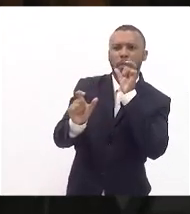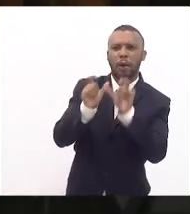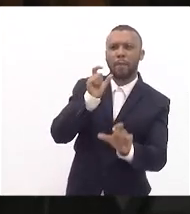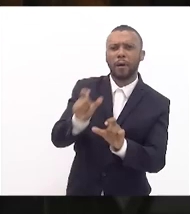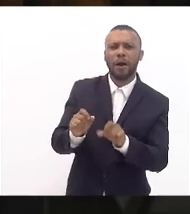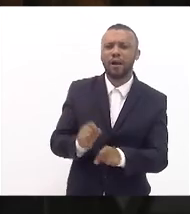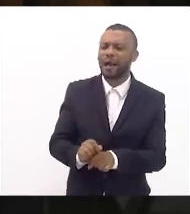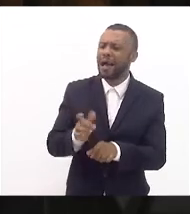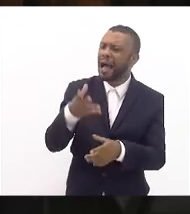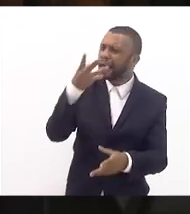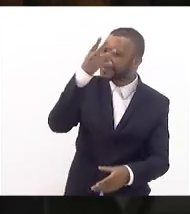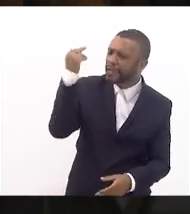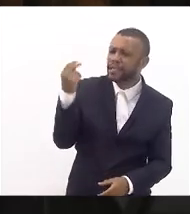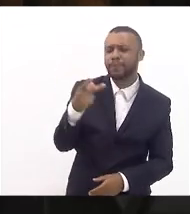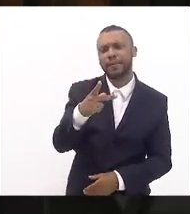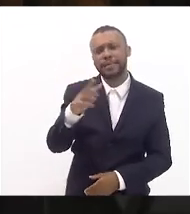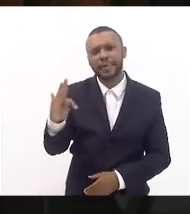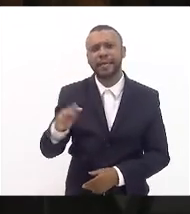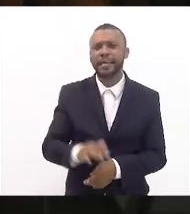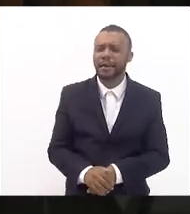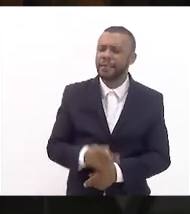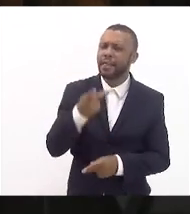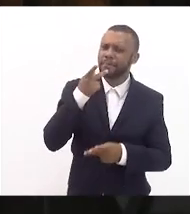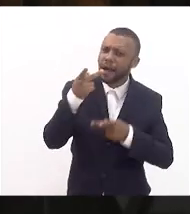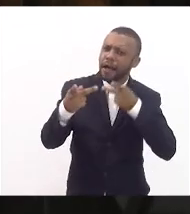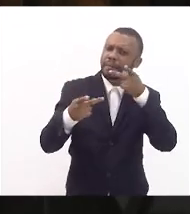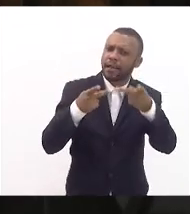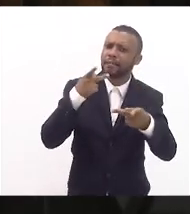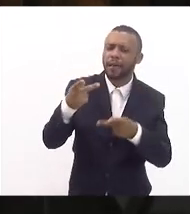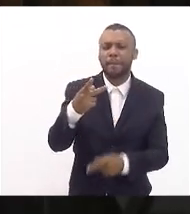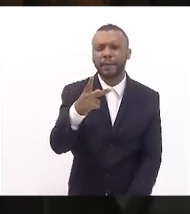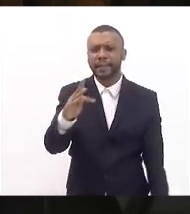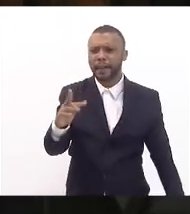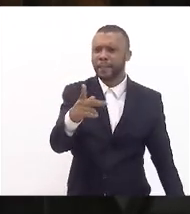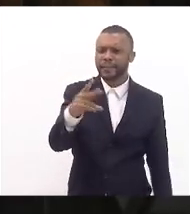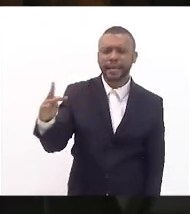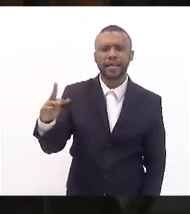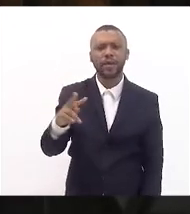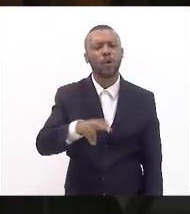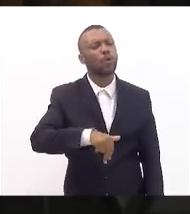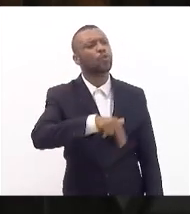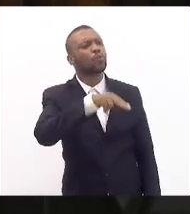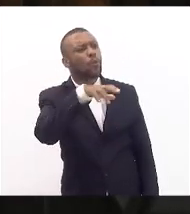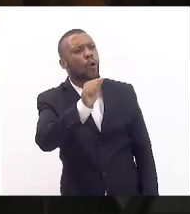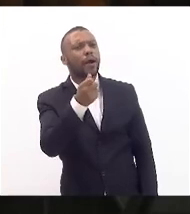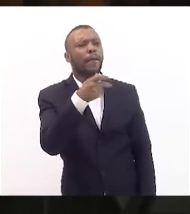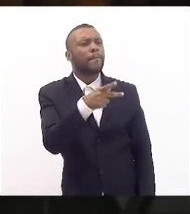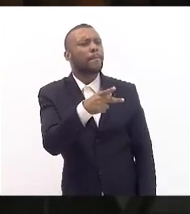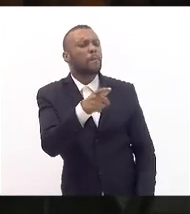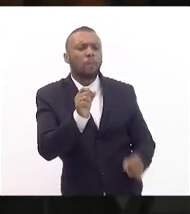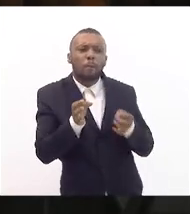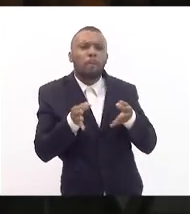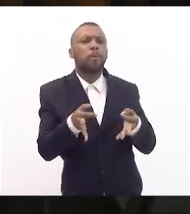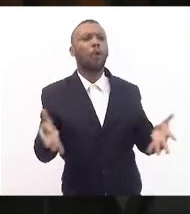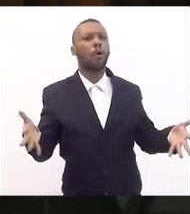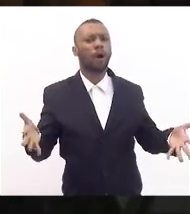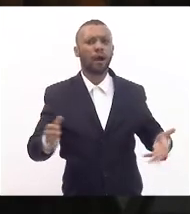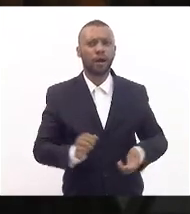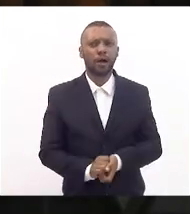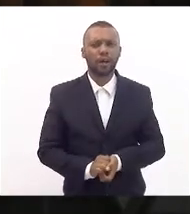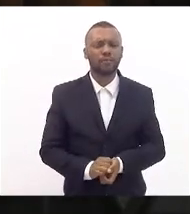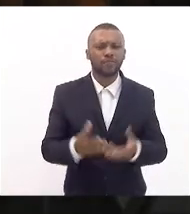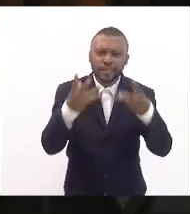esquece o PT. Ai, você só fala do PT. Eu não vou esquecer o PT nunca, porra. Eu não vou esquecer o